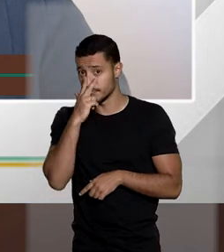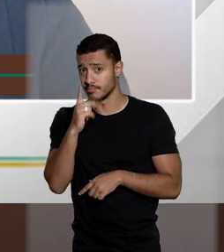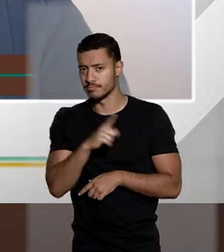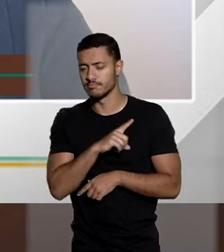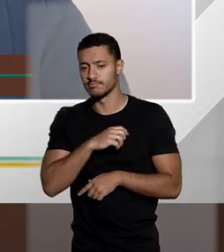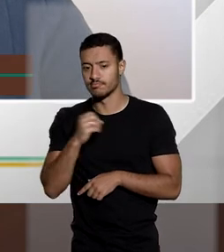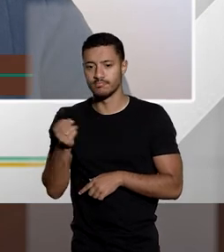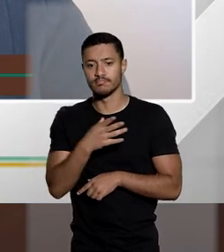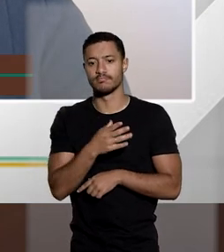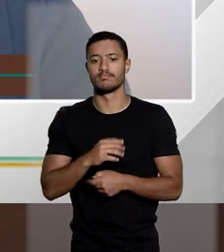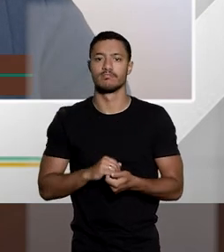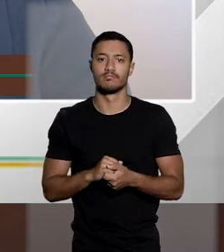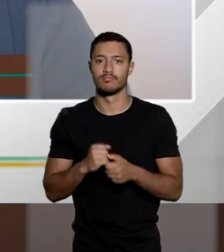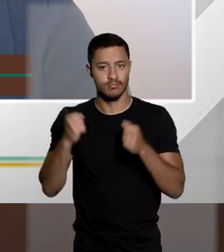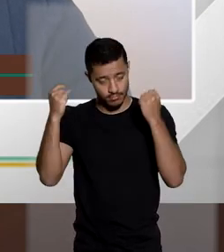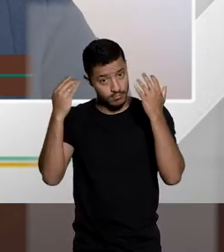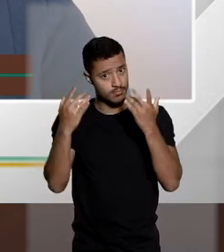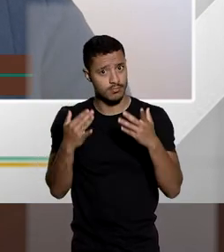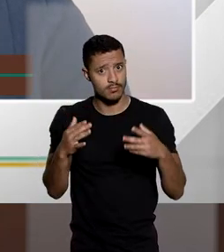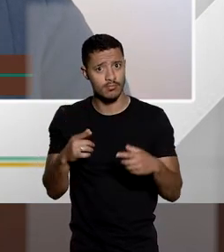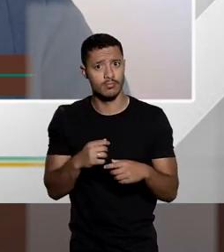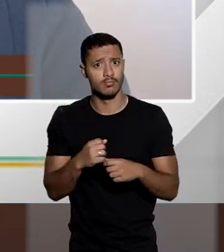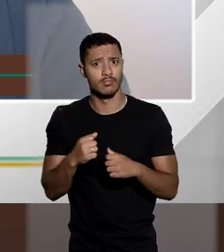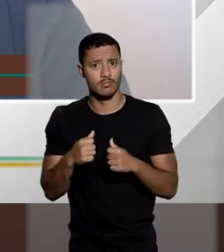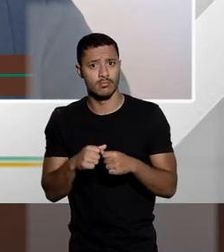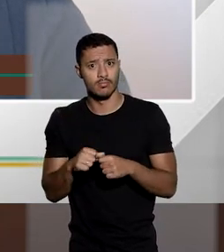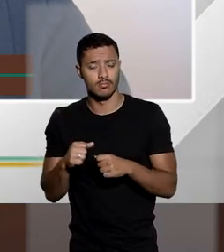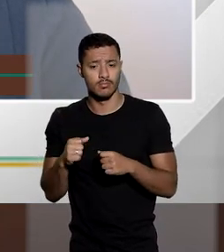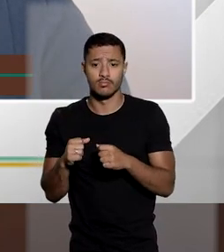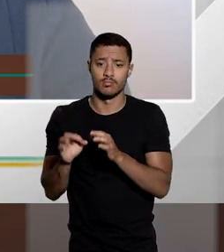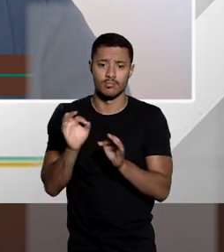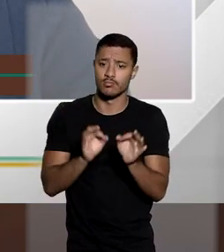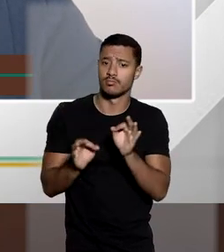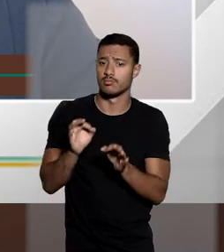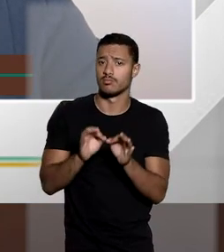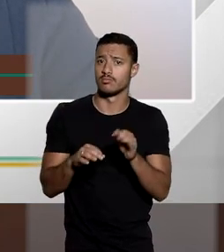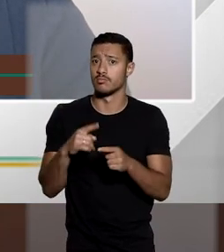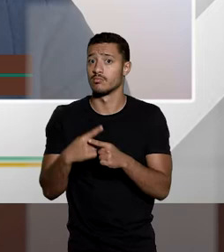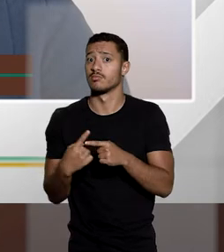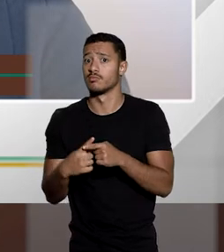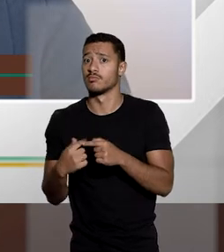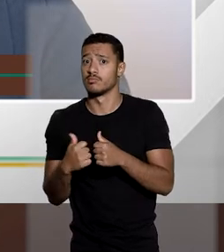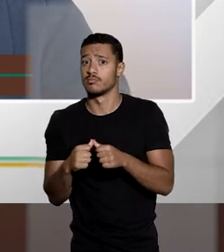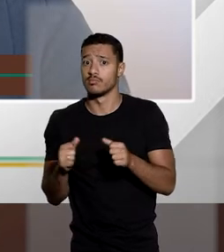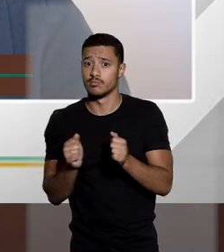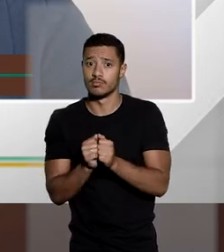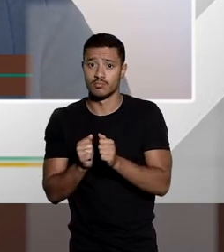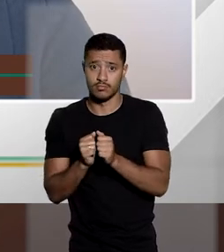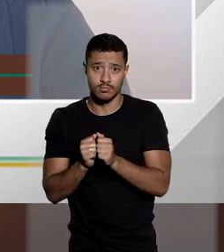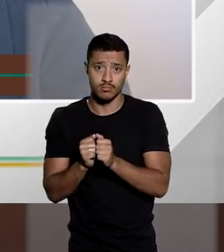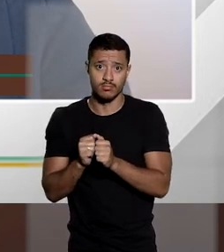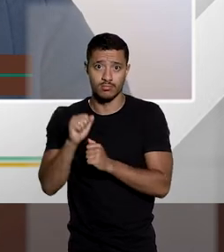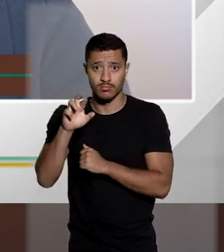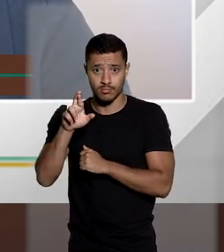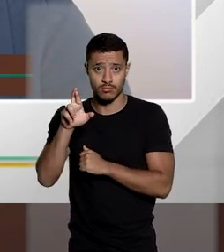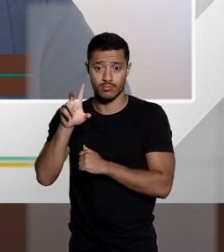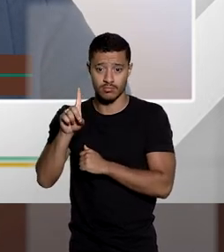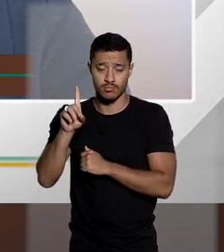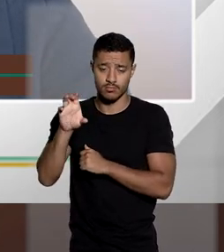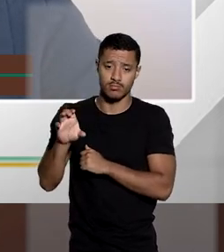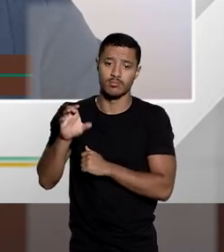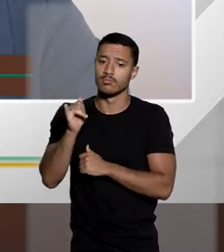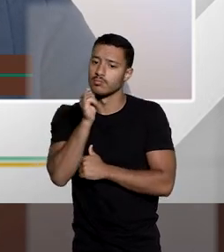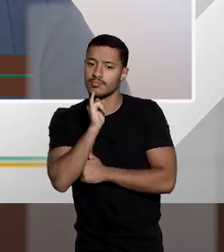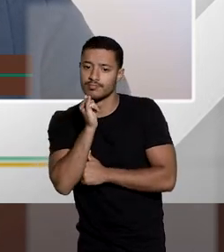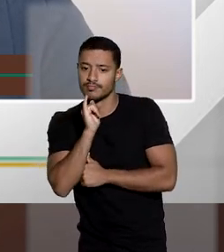muitas novidades. Claro que muitas delas já estavam sendo testadas, até porque ela incorpora também o pregão e o RDC. Então,